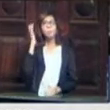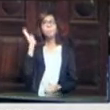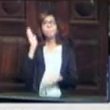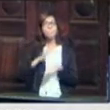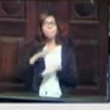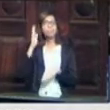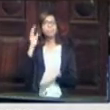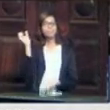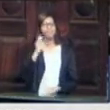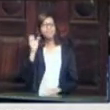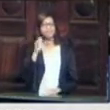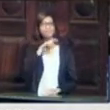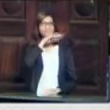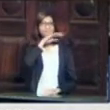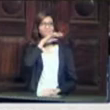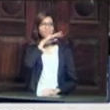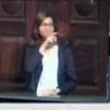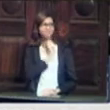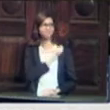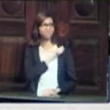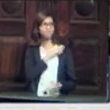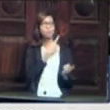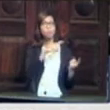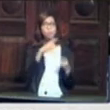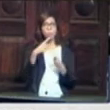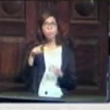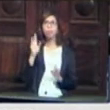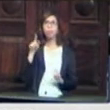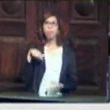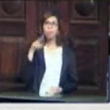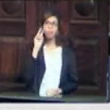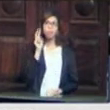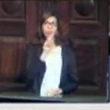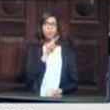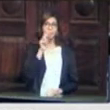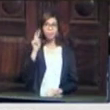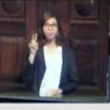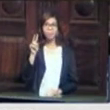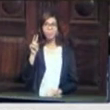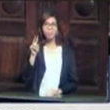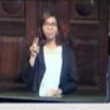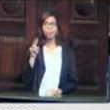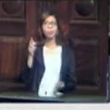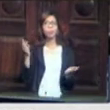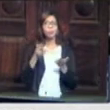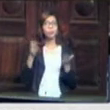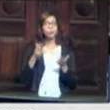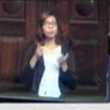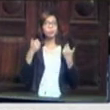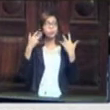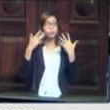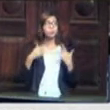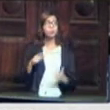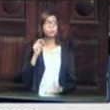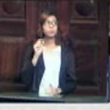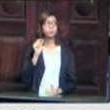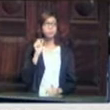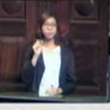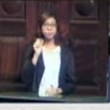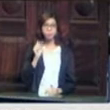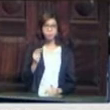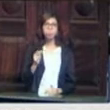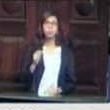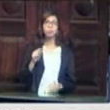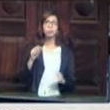cruel de todas essas medidas foi vista no início da tarde de hoje com